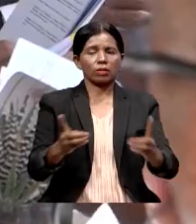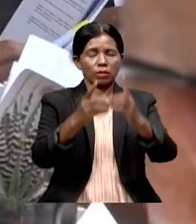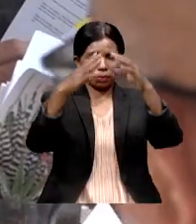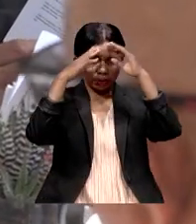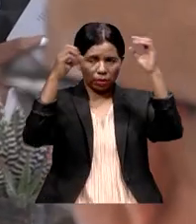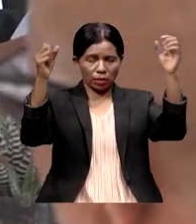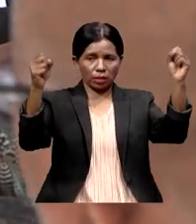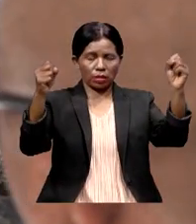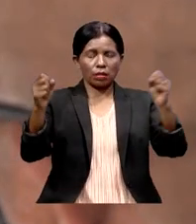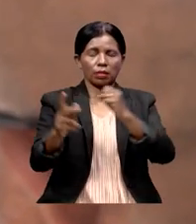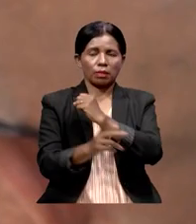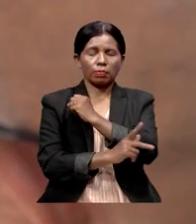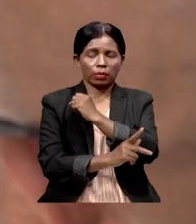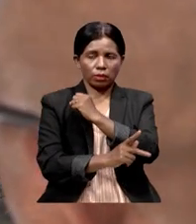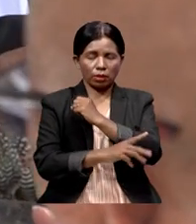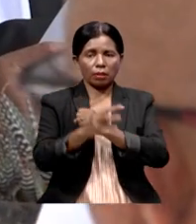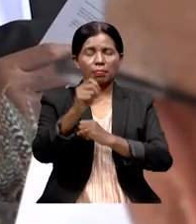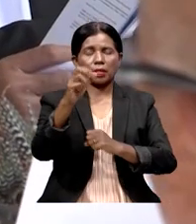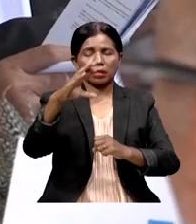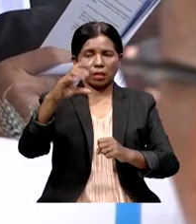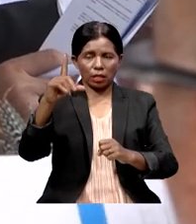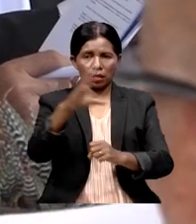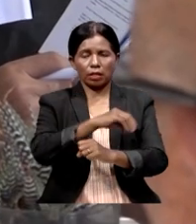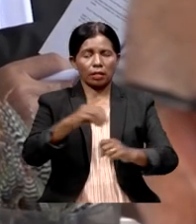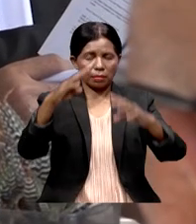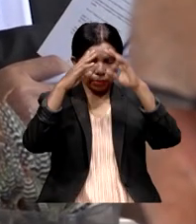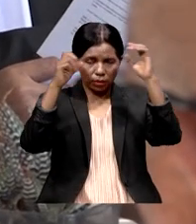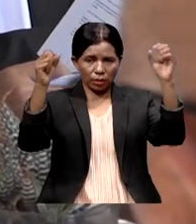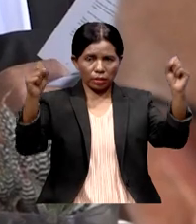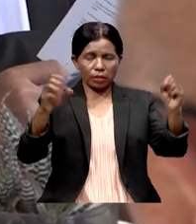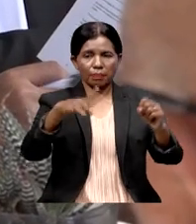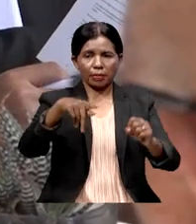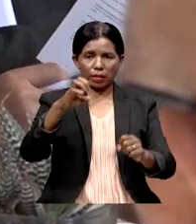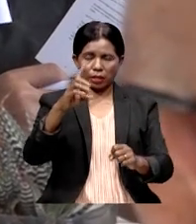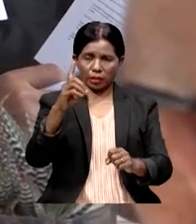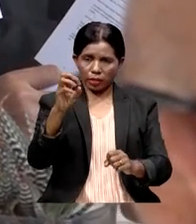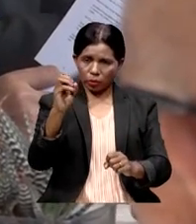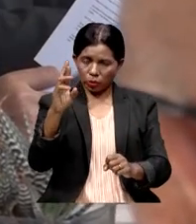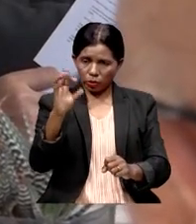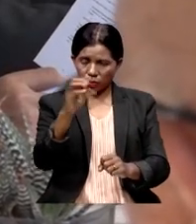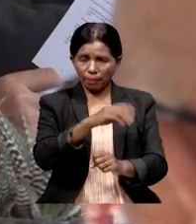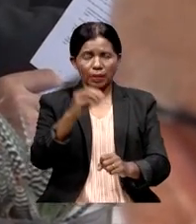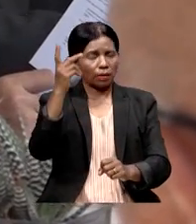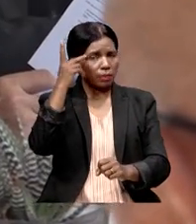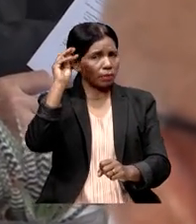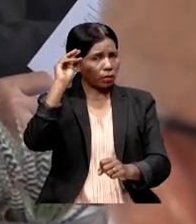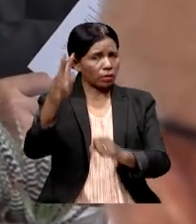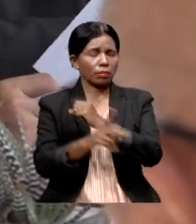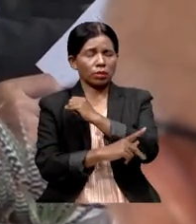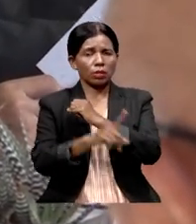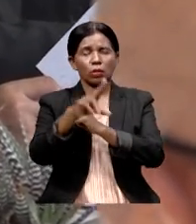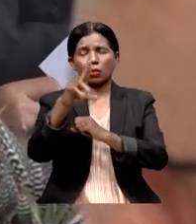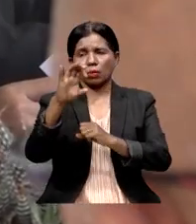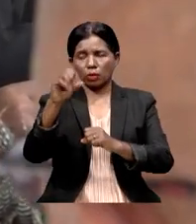da República Portugal, Marcelo Rebelo de Sousa, Presidente da Assembleia da República Pedro Aguirre Branco, no primeiro-ministro de Portugal, Luís